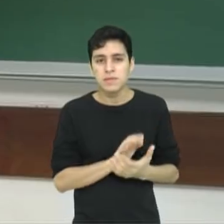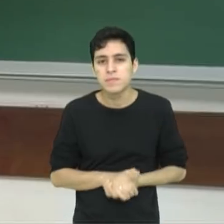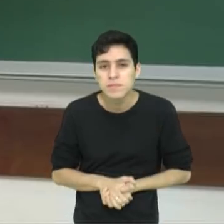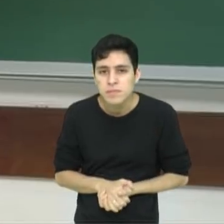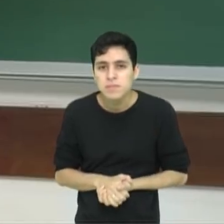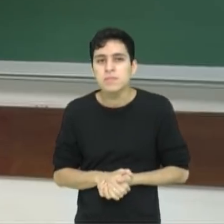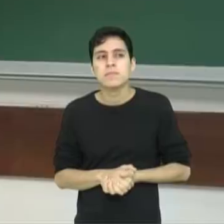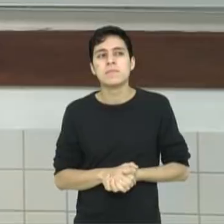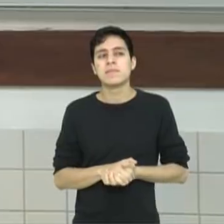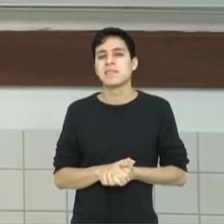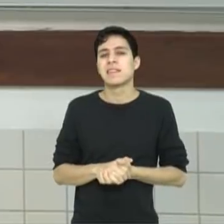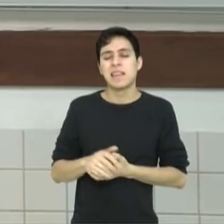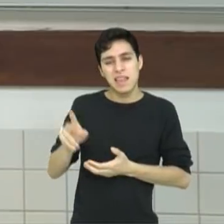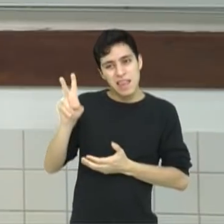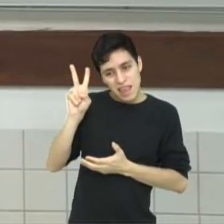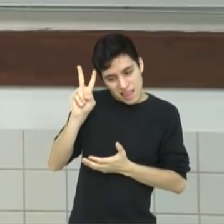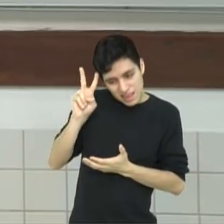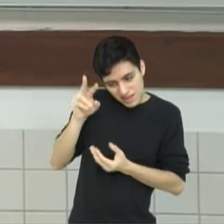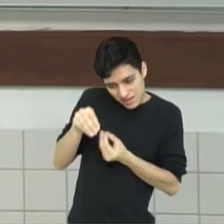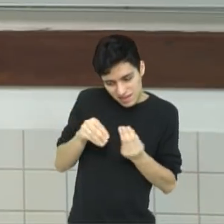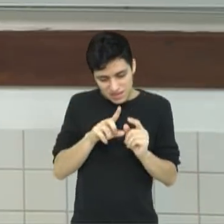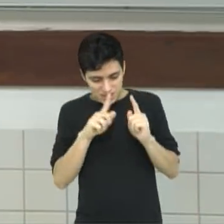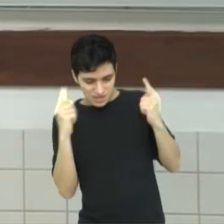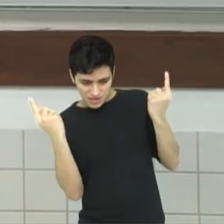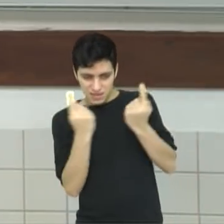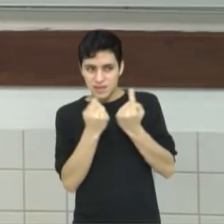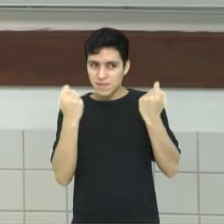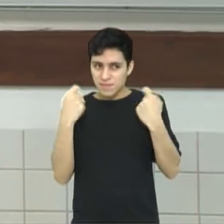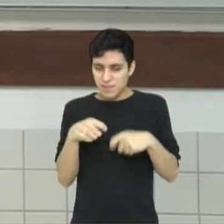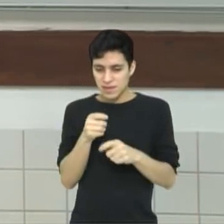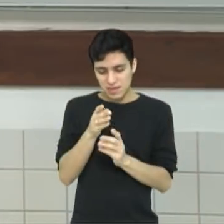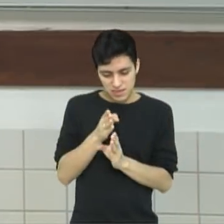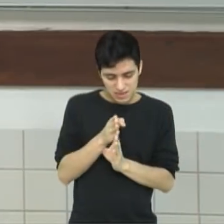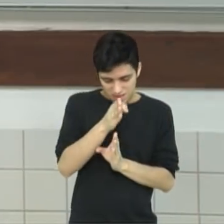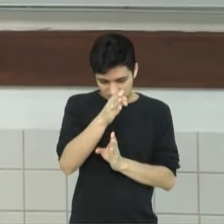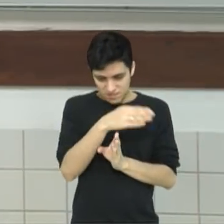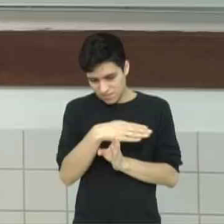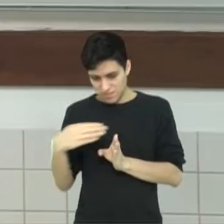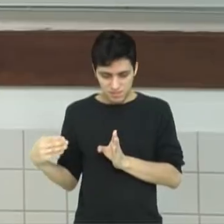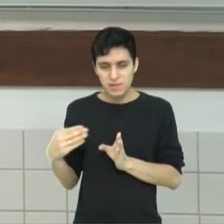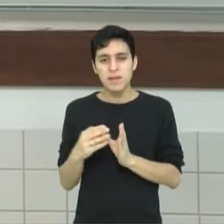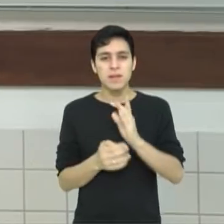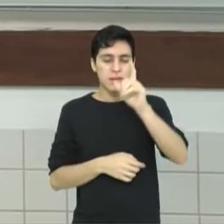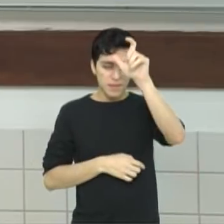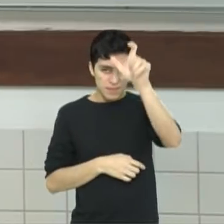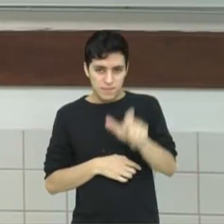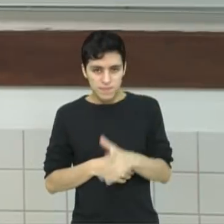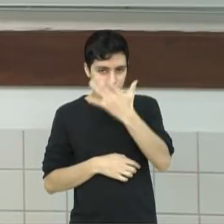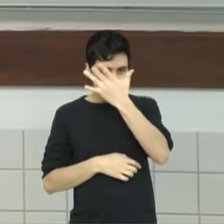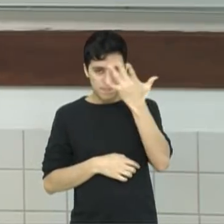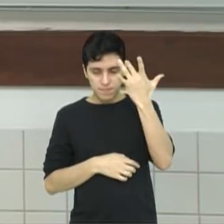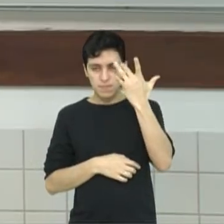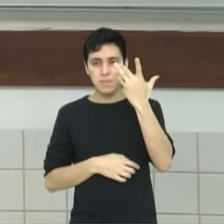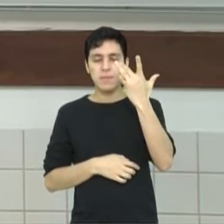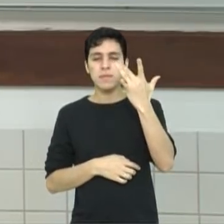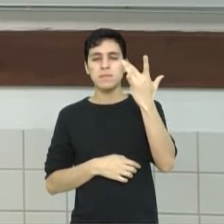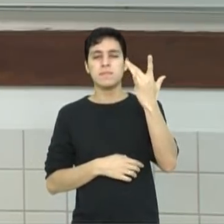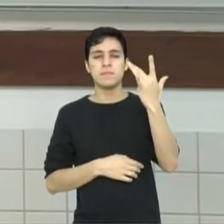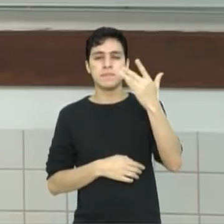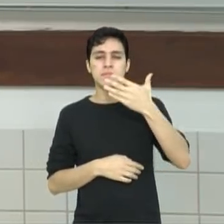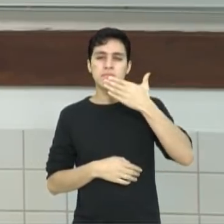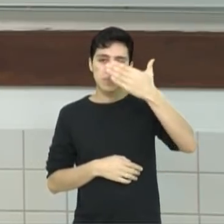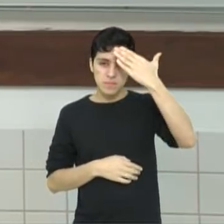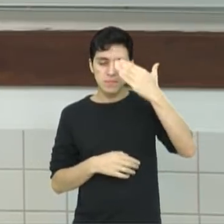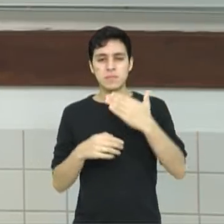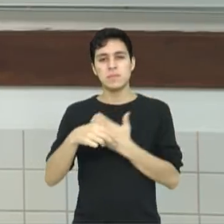vem, após Maomé, vocês viram, 632, Maomé já ascende aos céus, e ele tinha